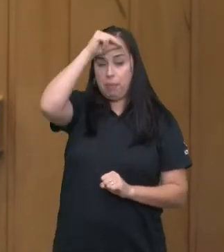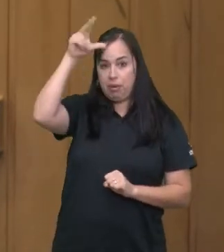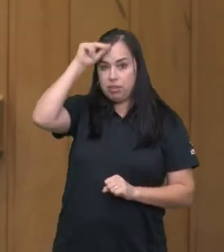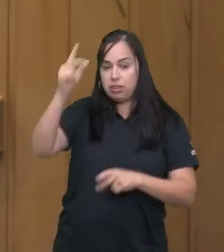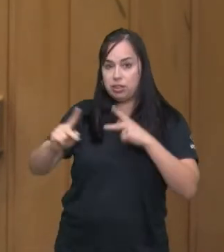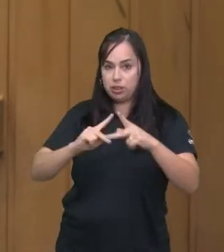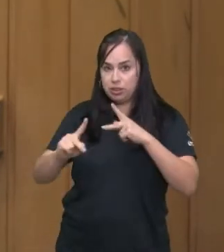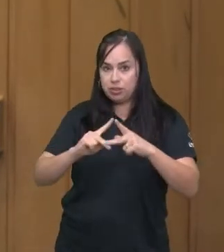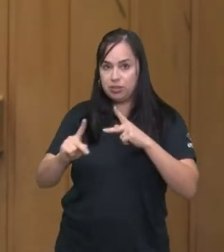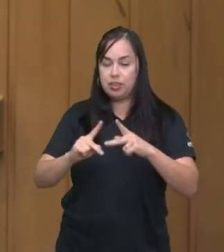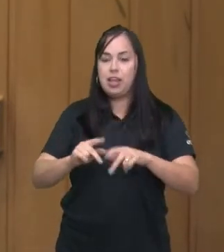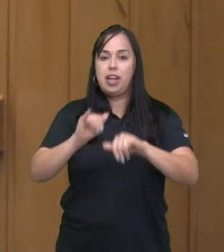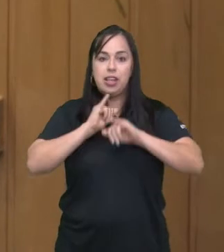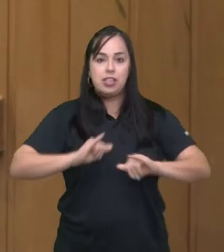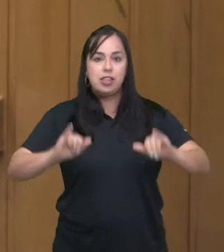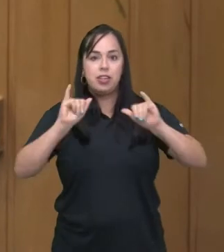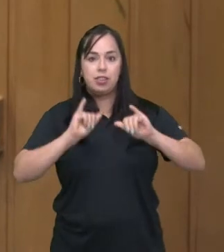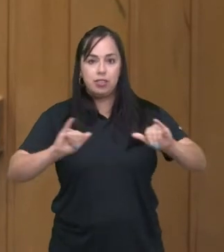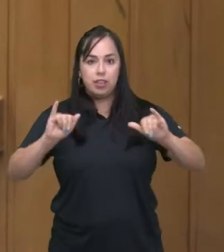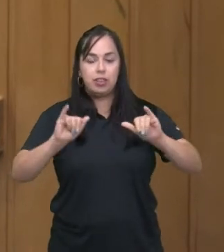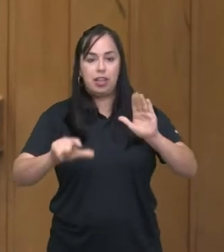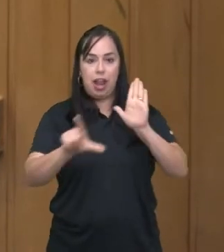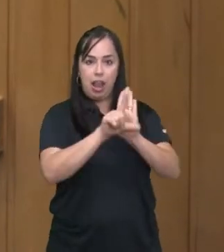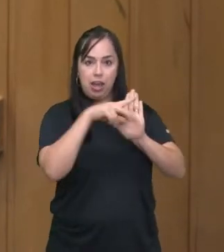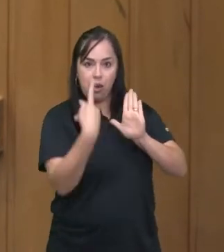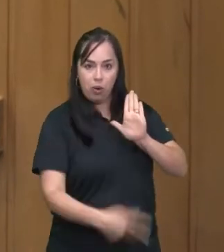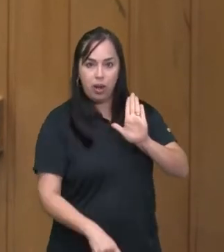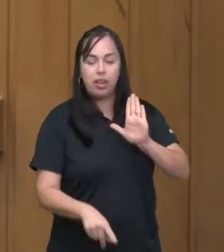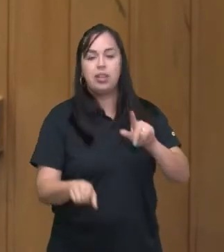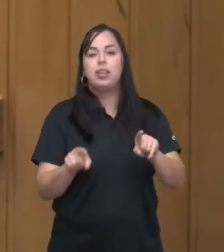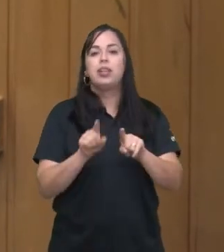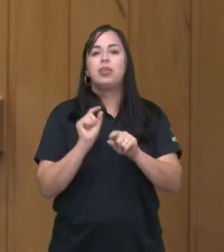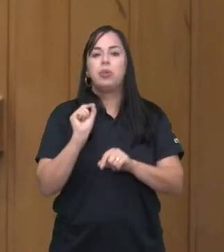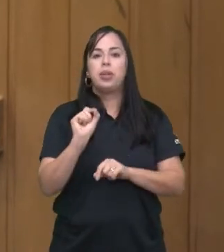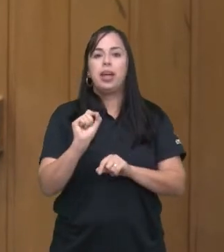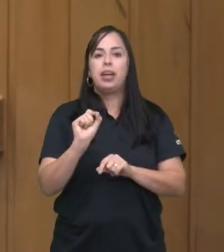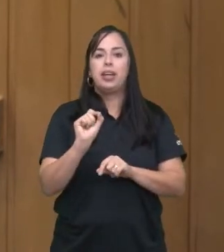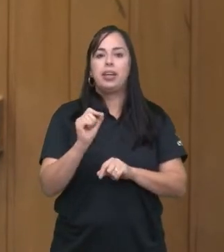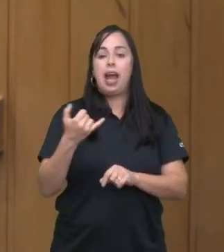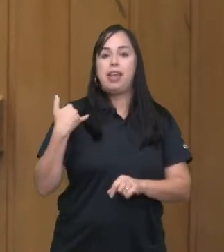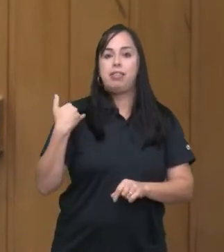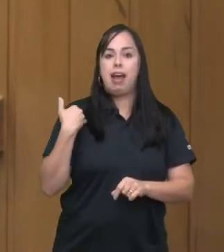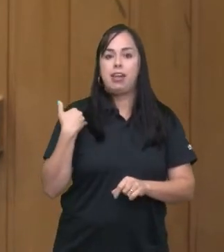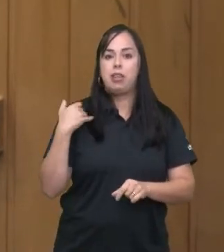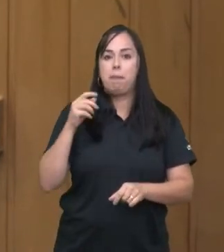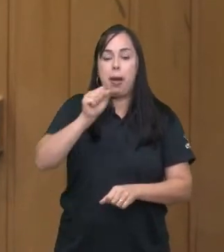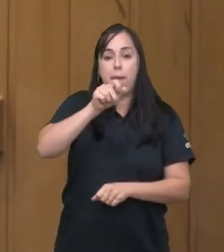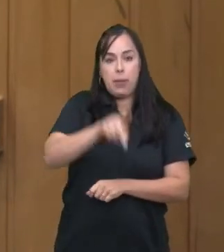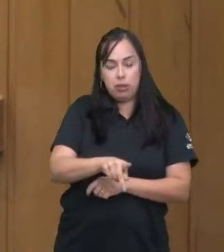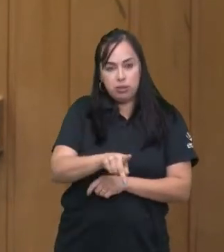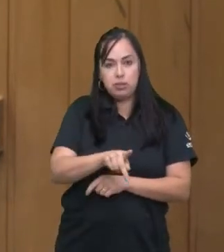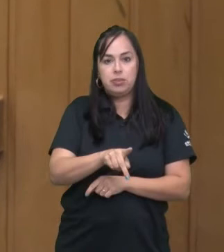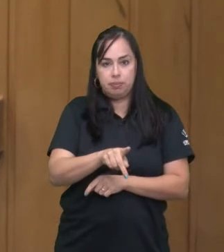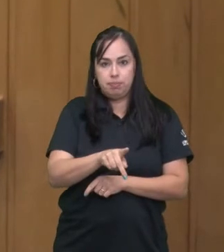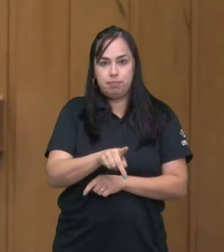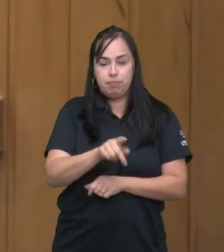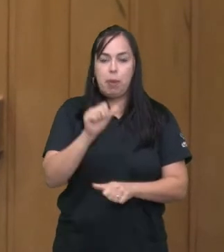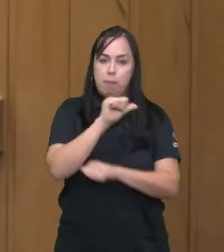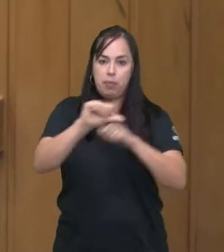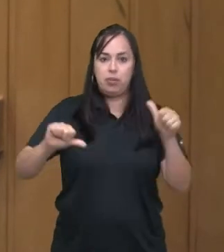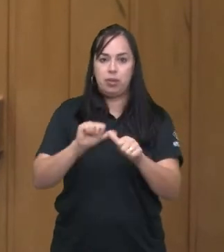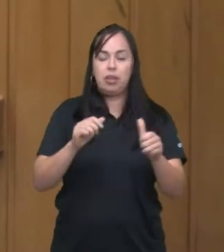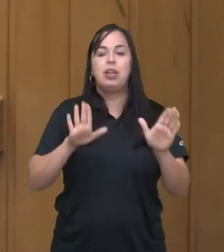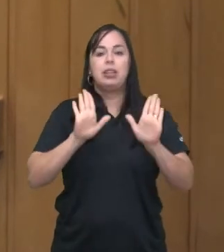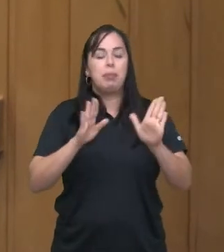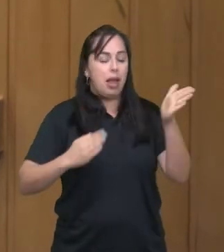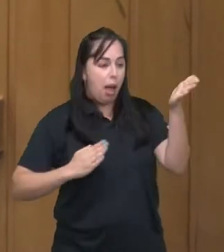dos Campos informa a alteração na lei orgânica que estabelece a idade mínima para a aposentadoria voluntária dos servidores municipais, aprovada em